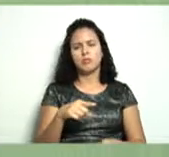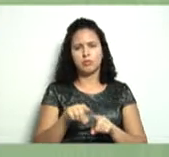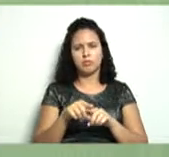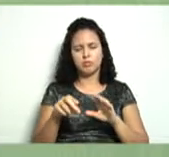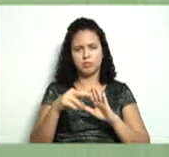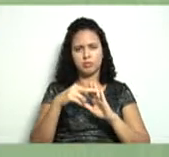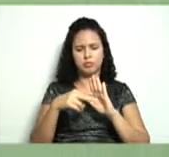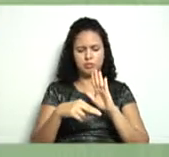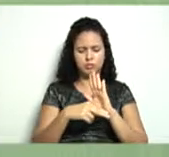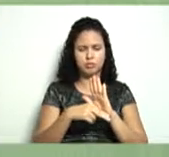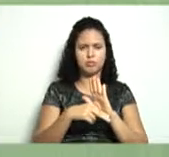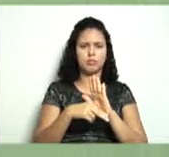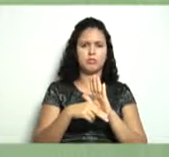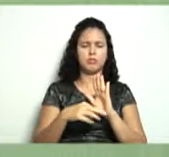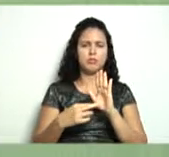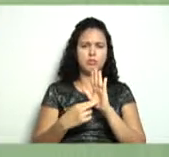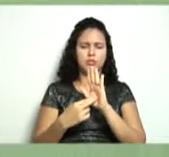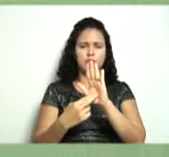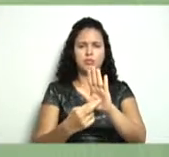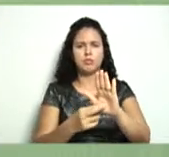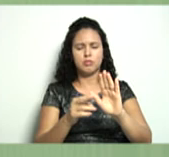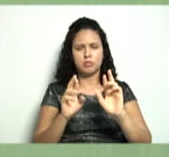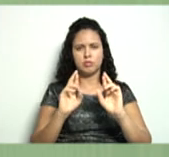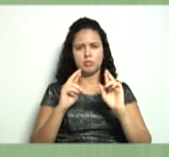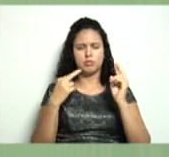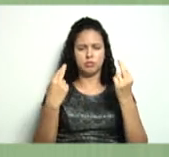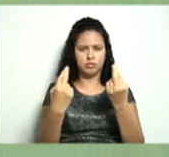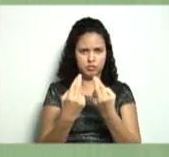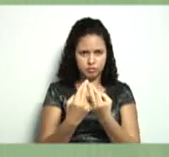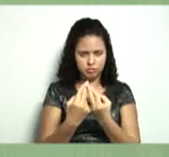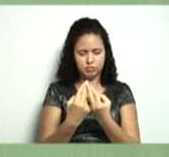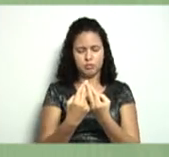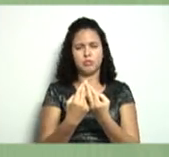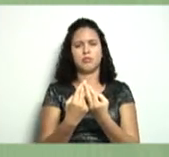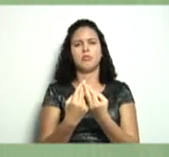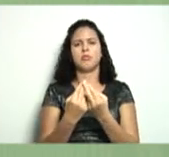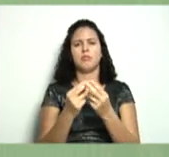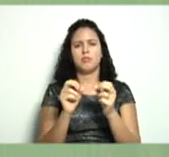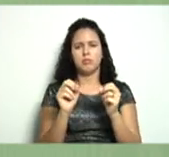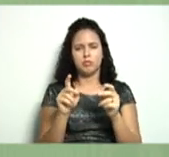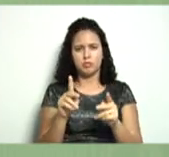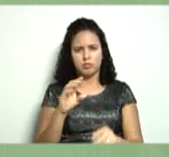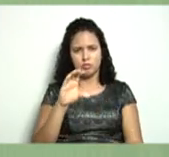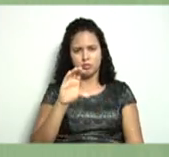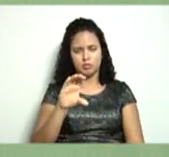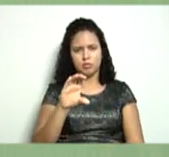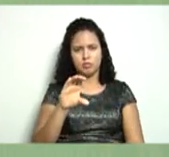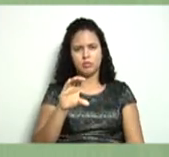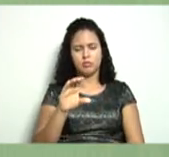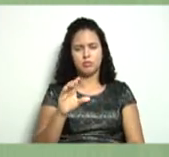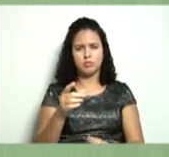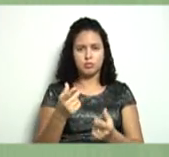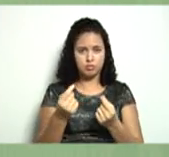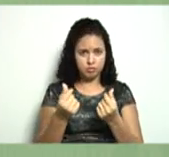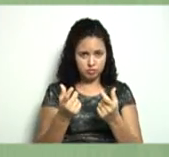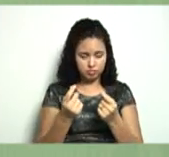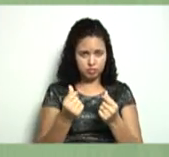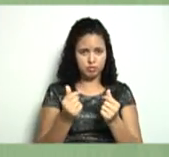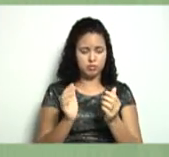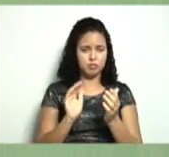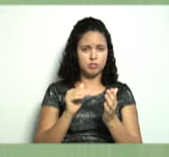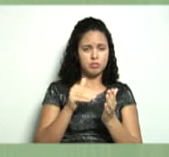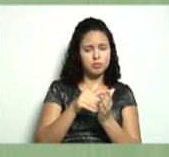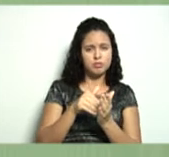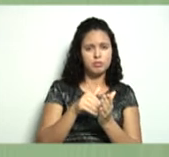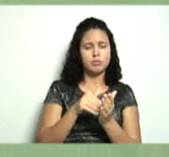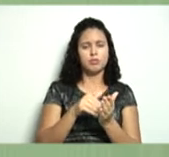para sua representação nas Assembleias Gerais. C. O capital mínimo, o valor da